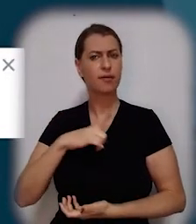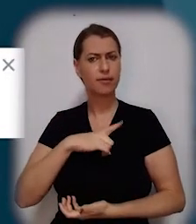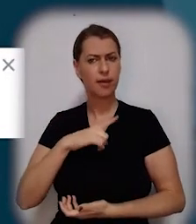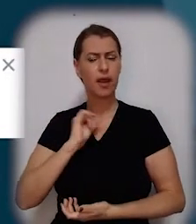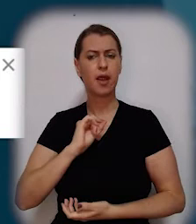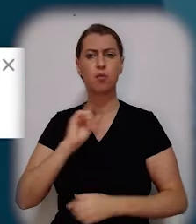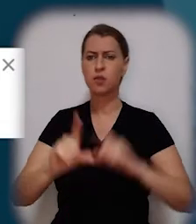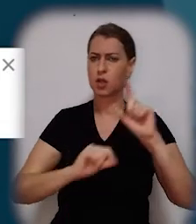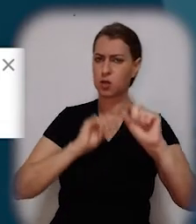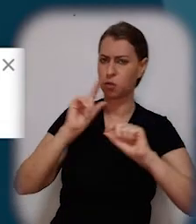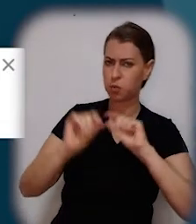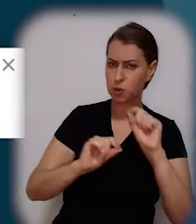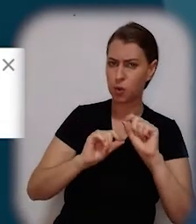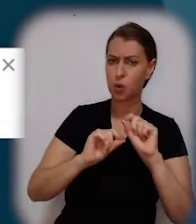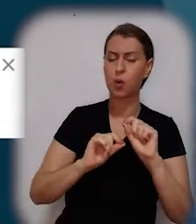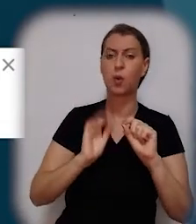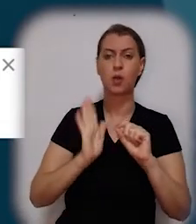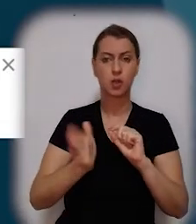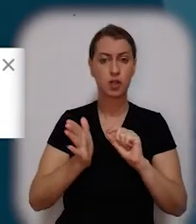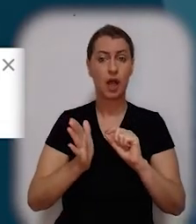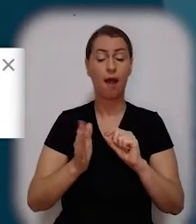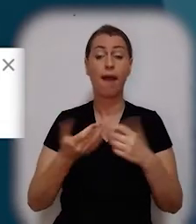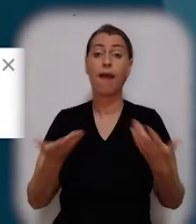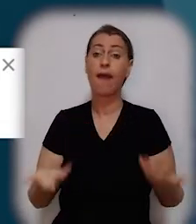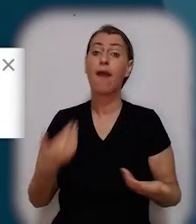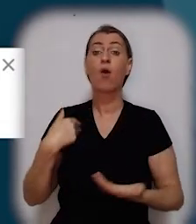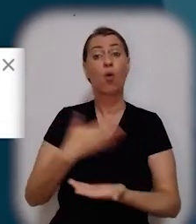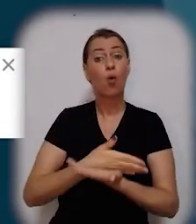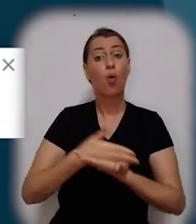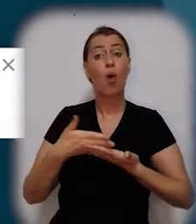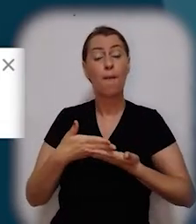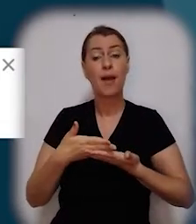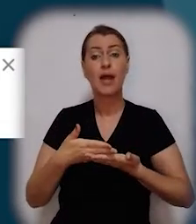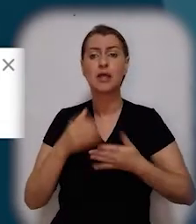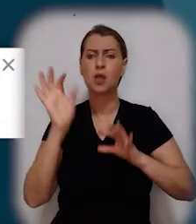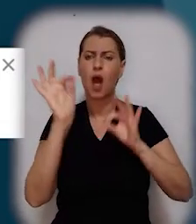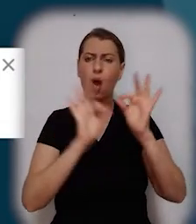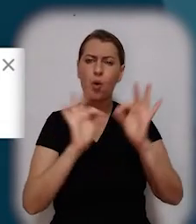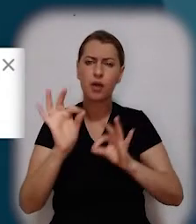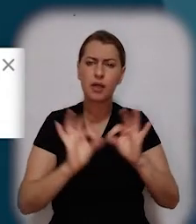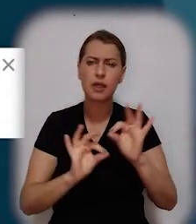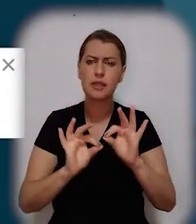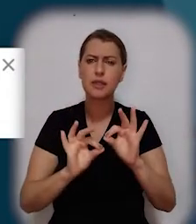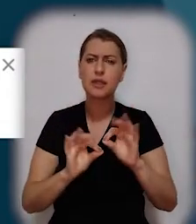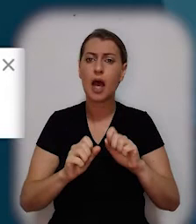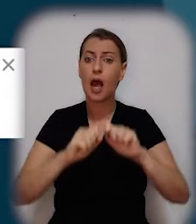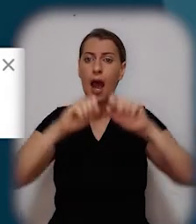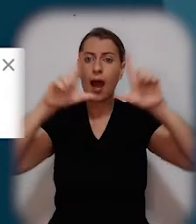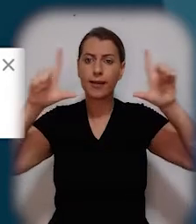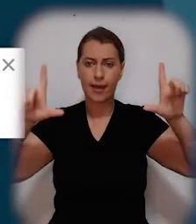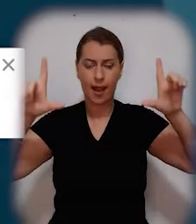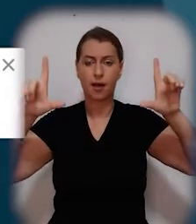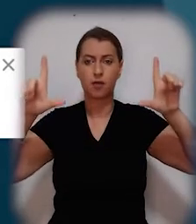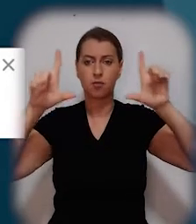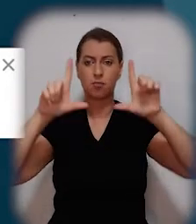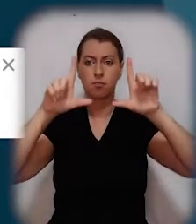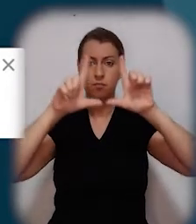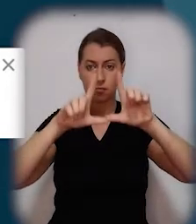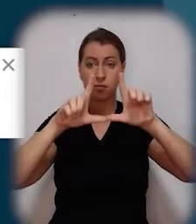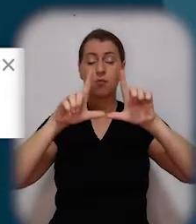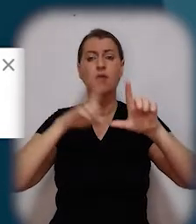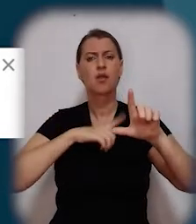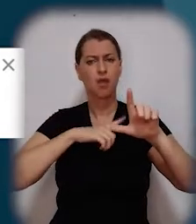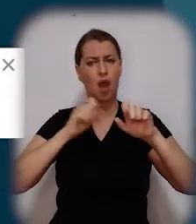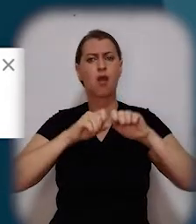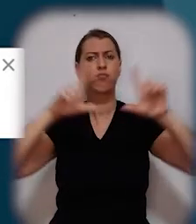então, as opções. Tá? Geralmente, eu começo aqui organizando a região, tá? A gente tem a opção